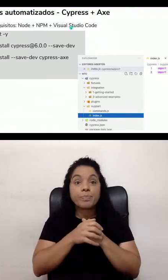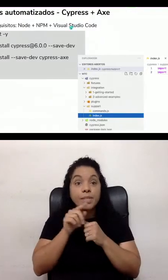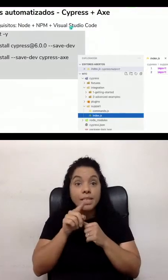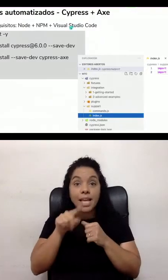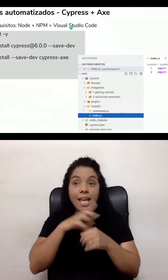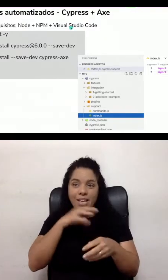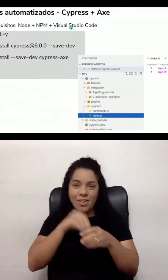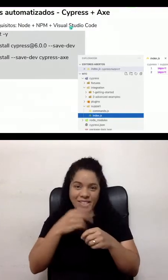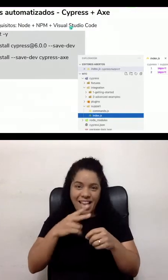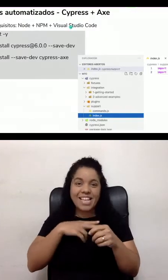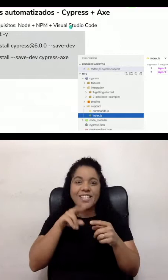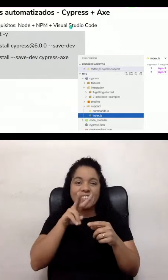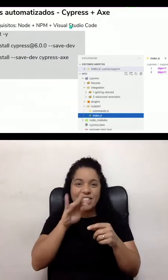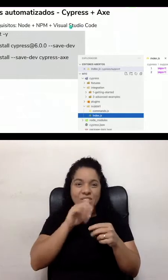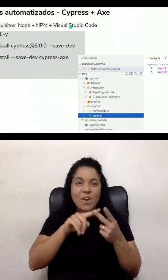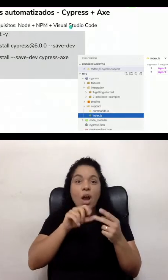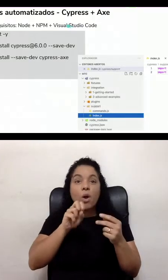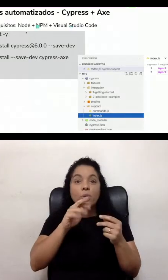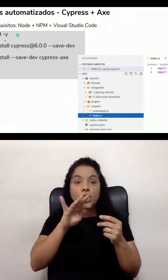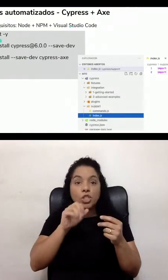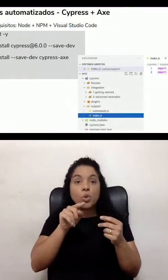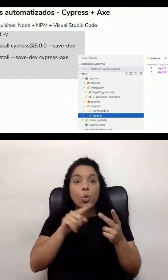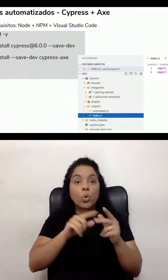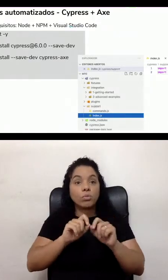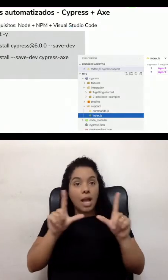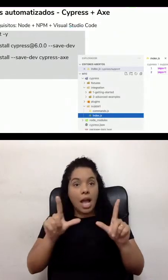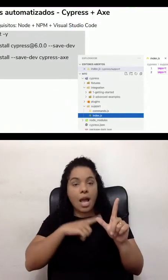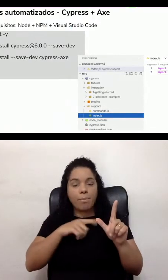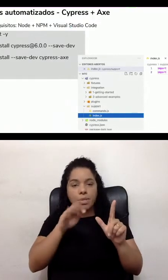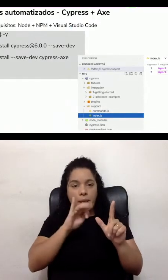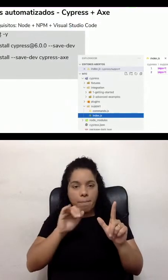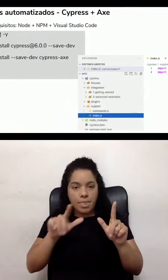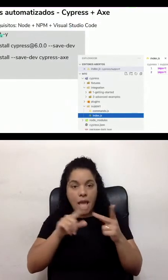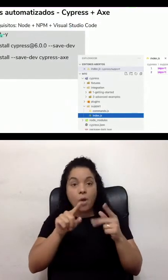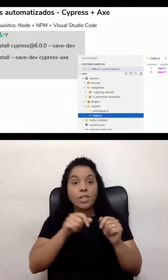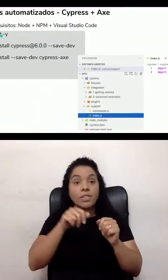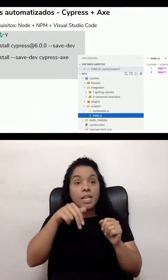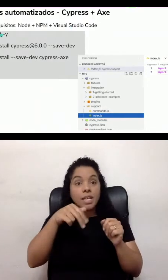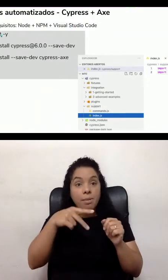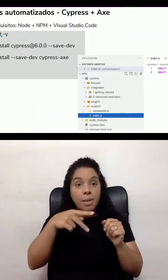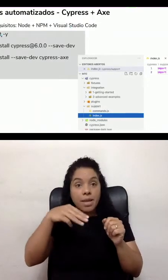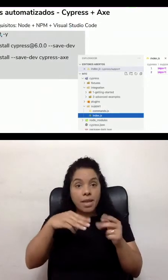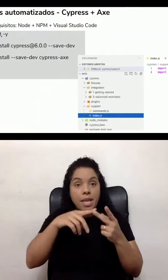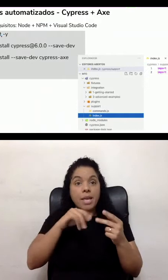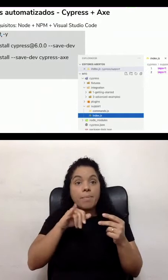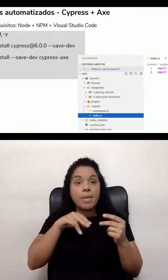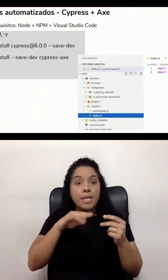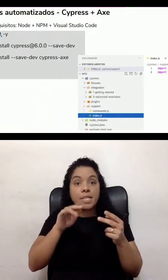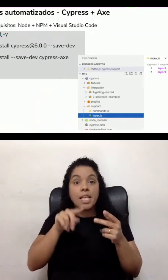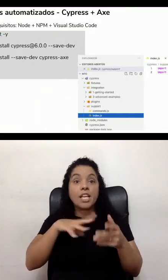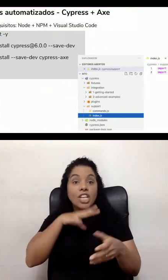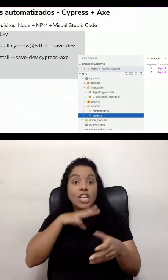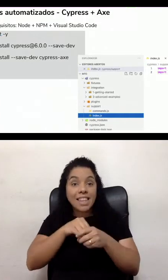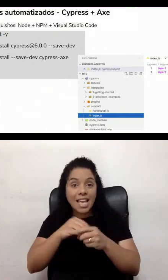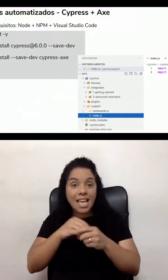lá dentro do Visual Studio, eu abro o terminal, o que eu tenho que fazer? Eu tenho que fazer um npm init dentro da pasta ou